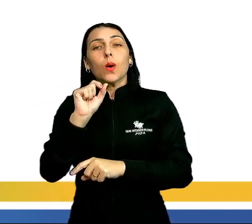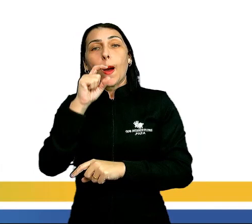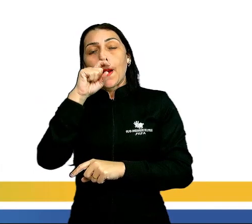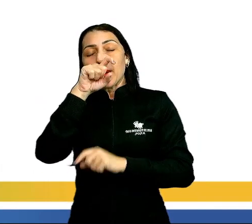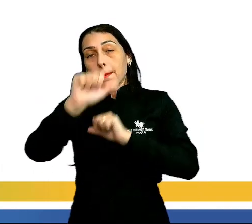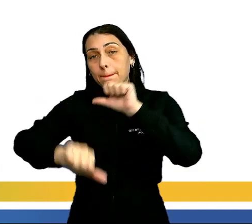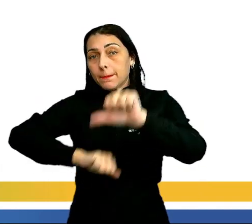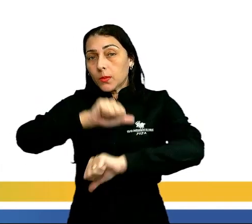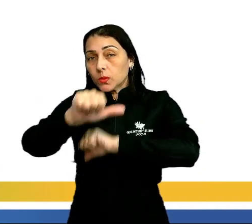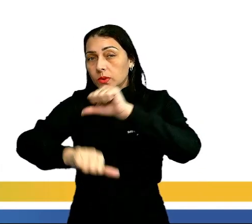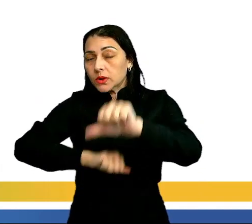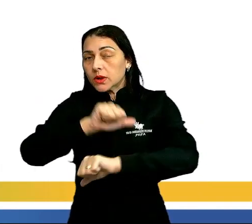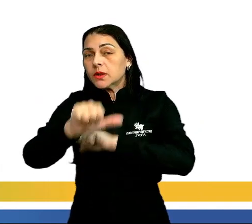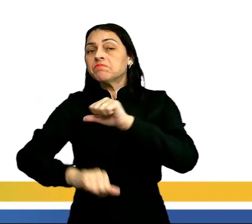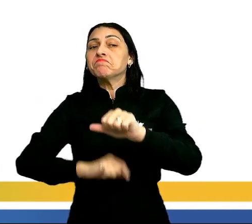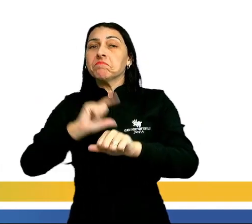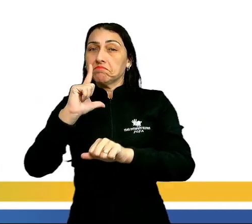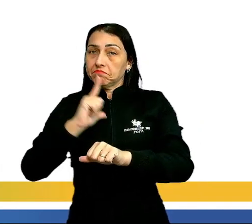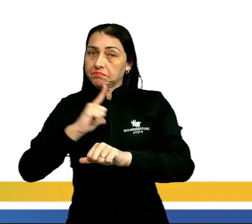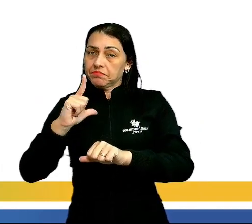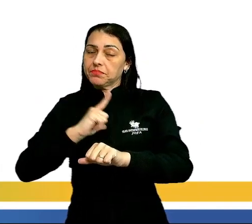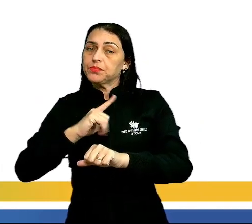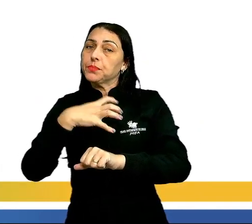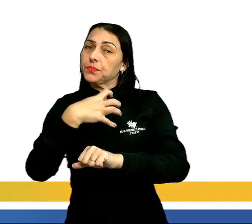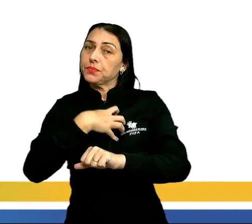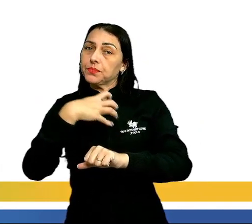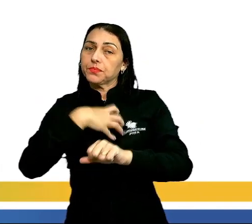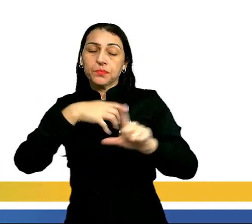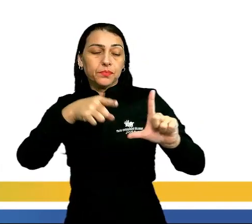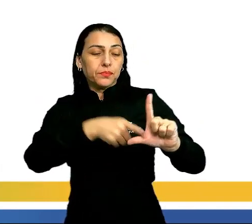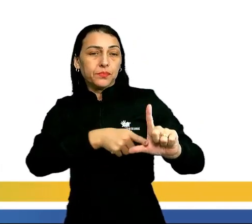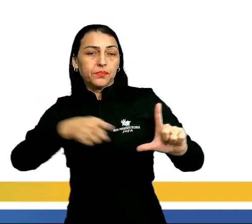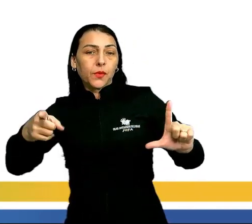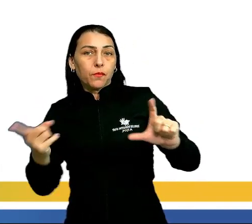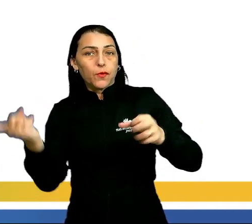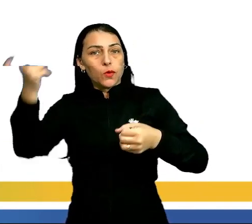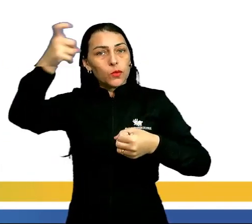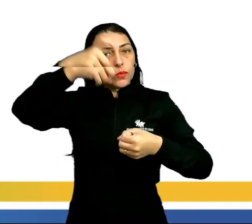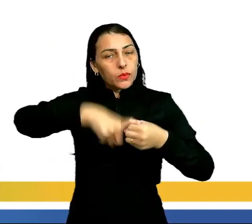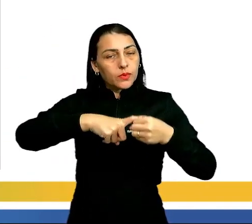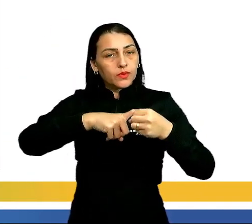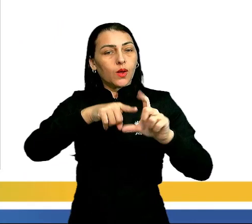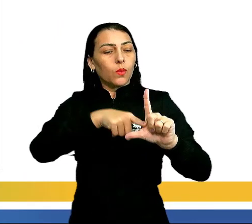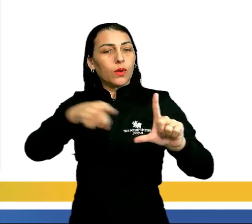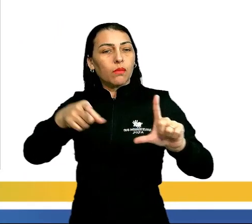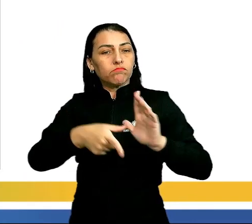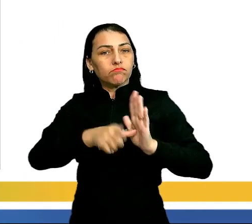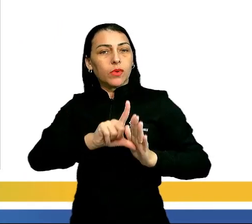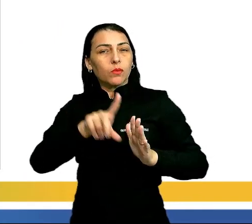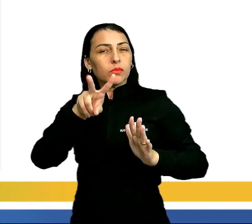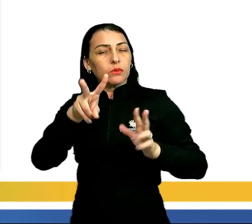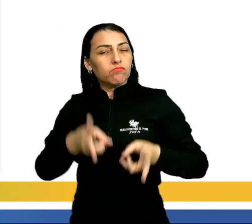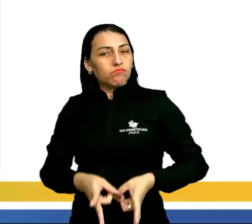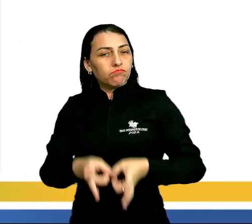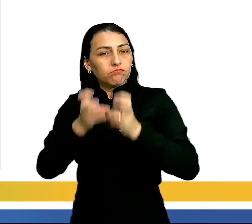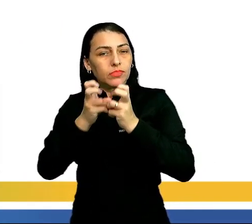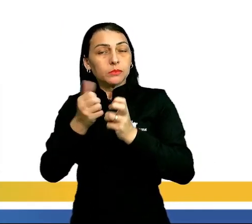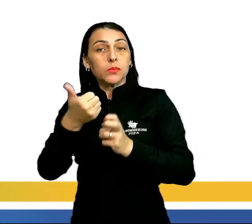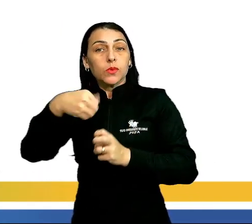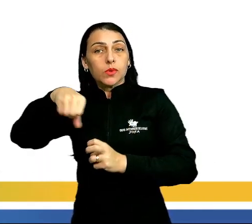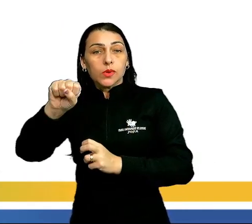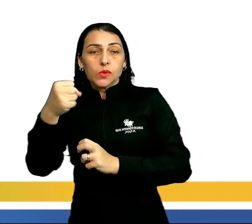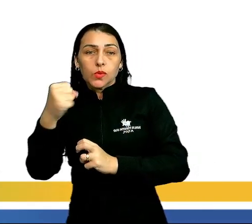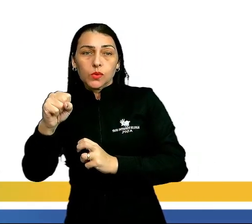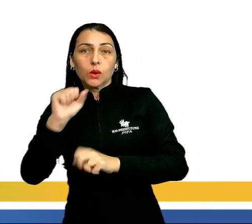olha a mudança drástica que nós temos no formato do gráfico. Vou voltar aqui o gráfico anterior para vocês verem